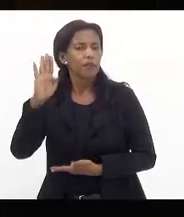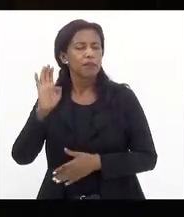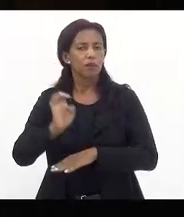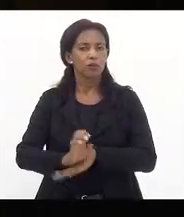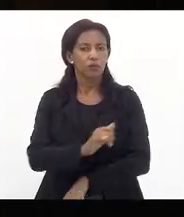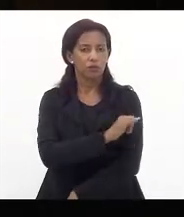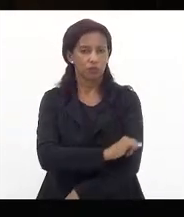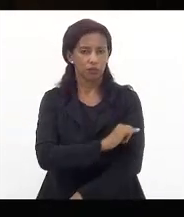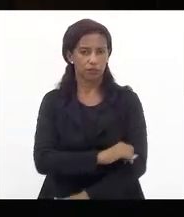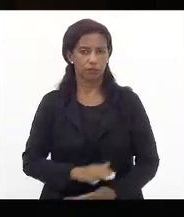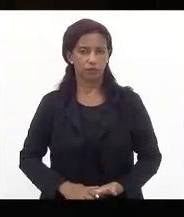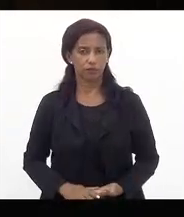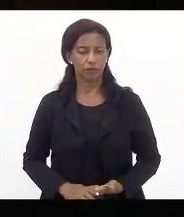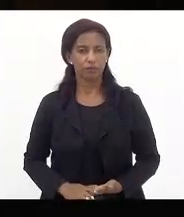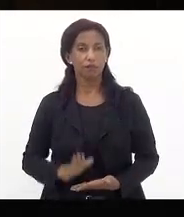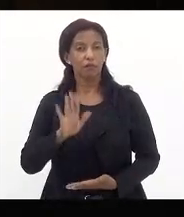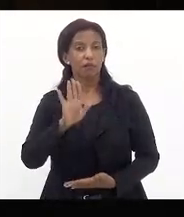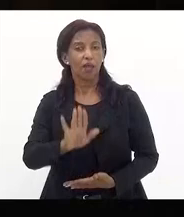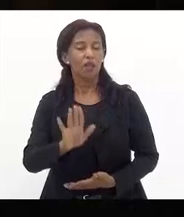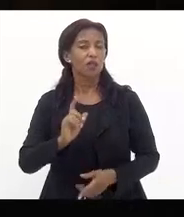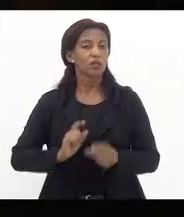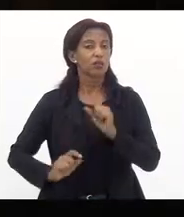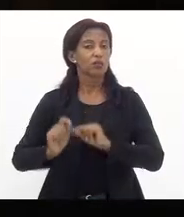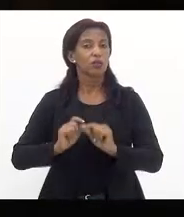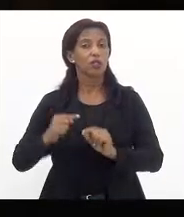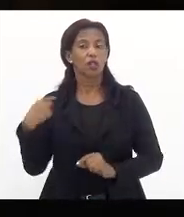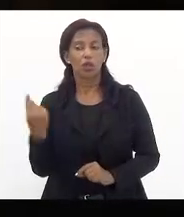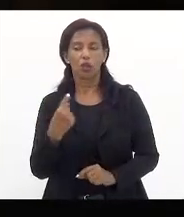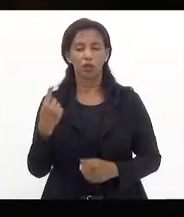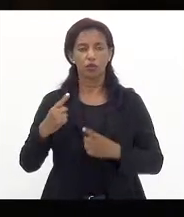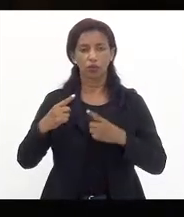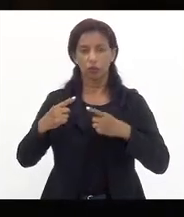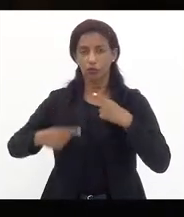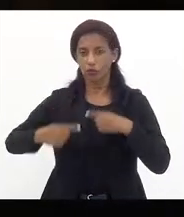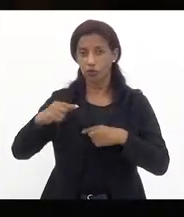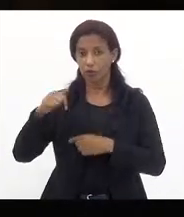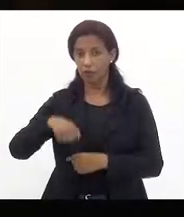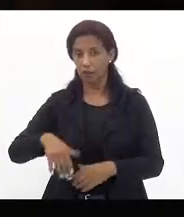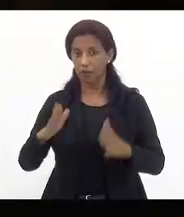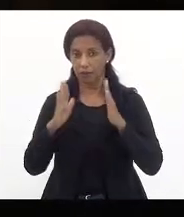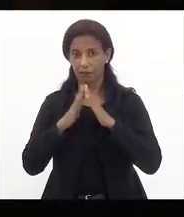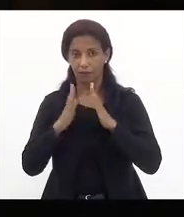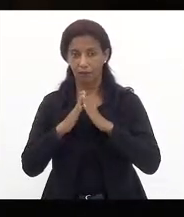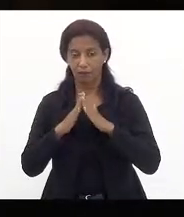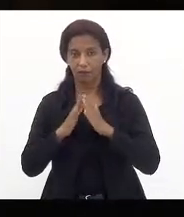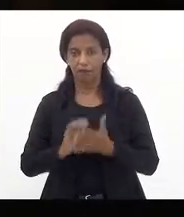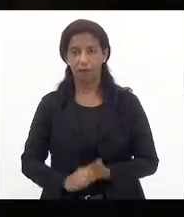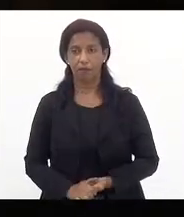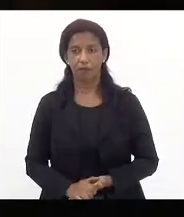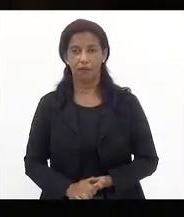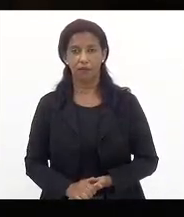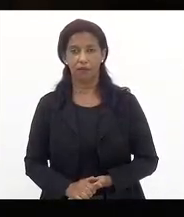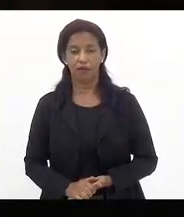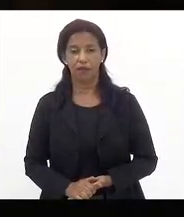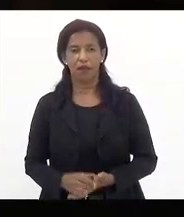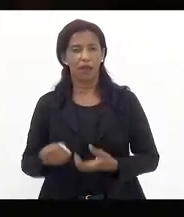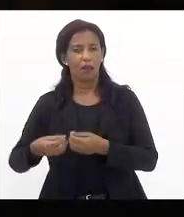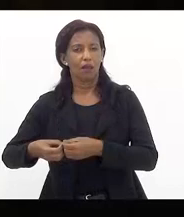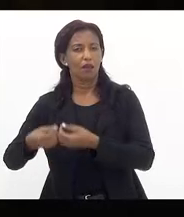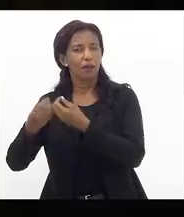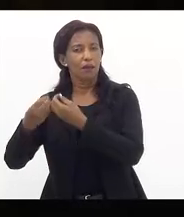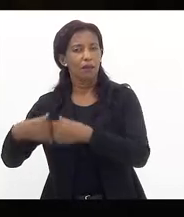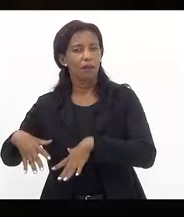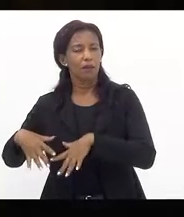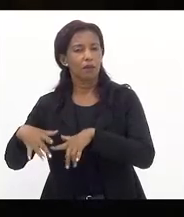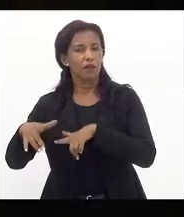Rio de Janeiro, mas o que nós estamos discutindo nessa casa é a quebradeira do